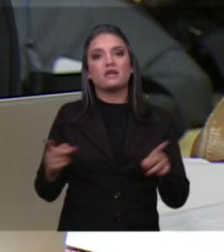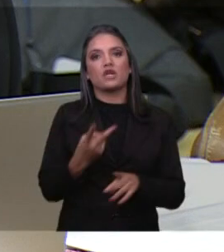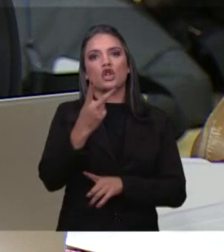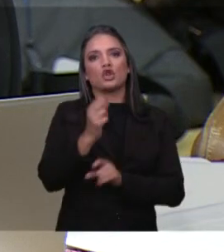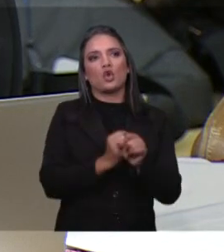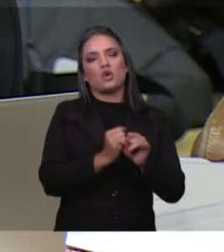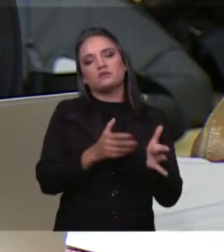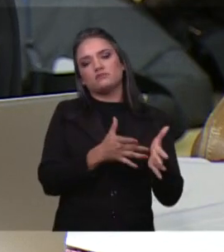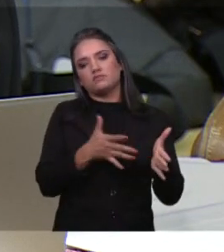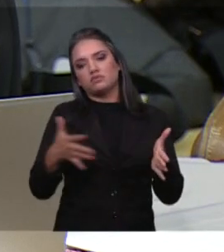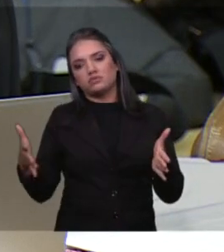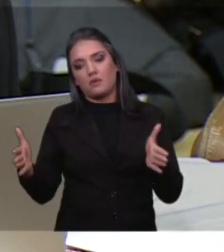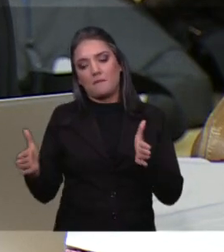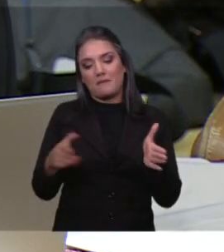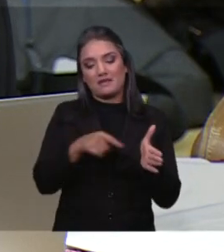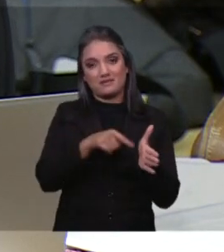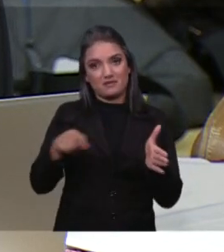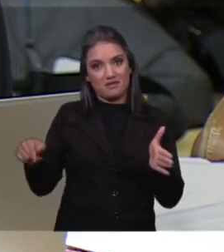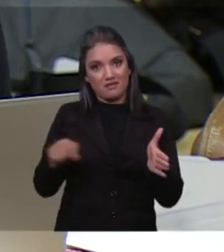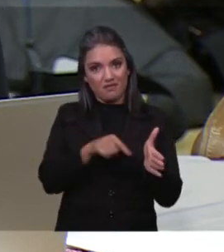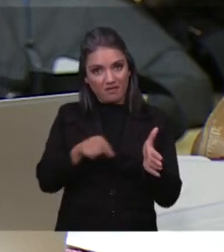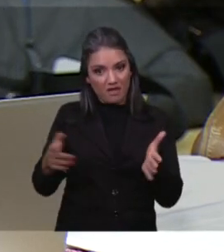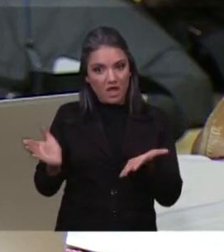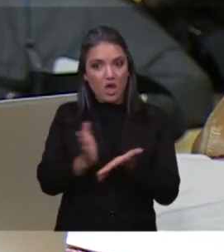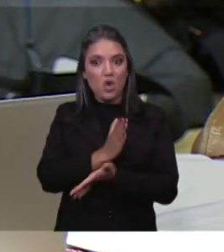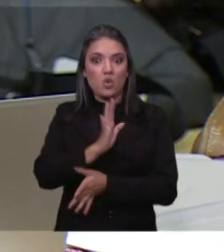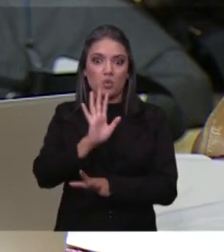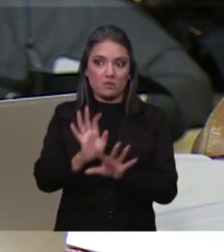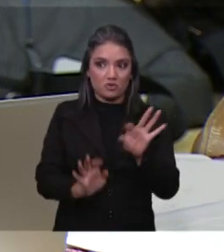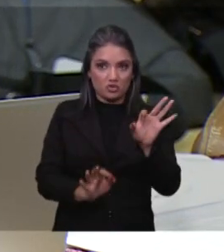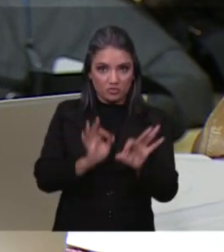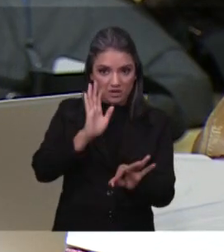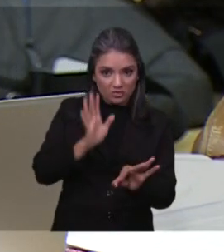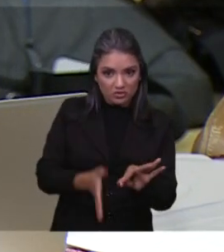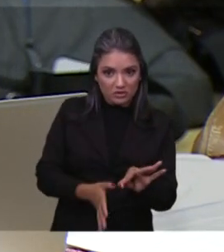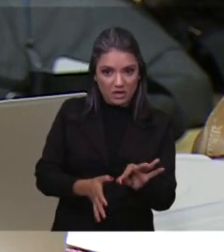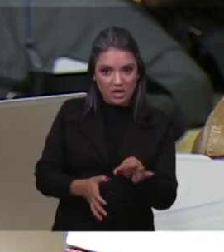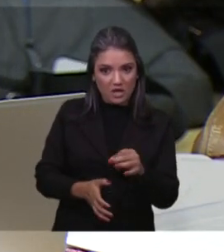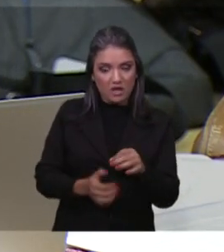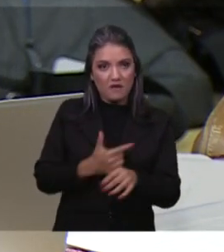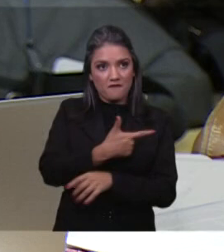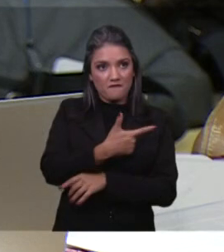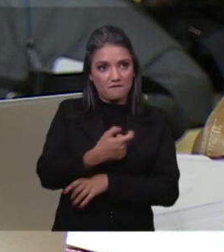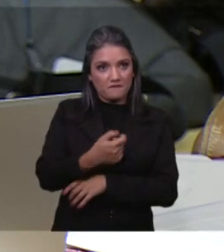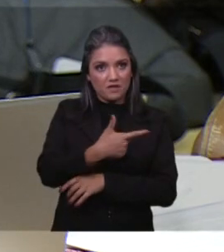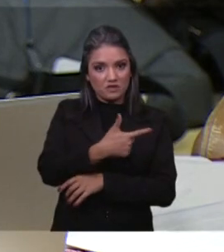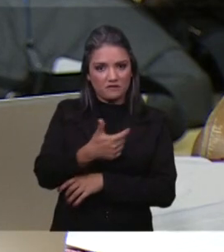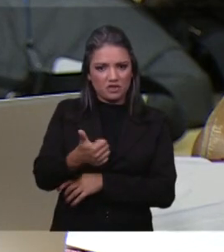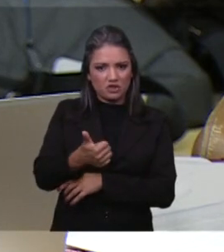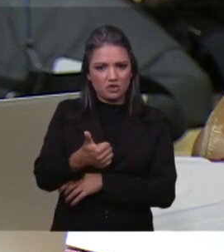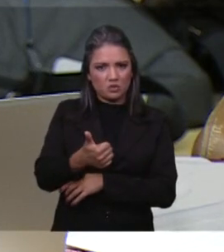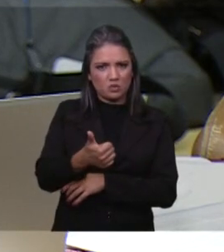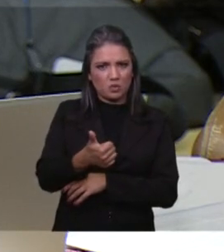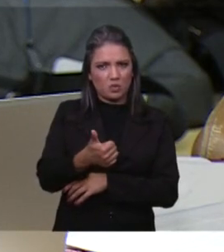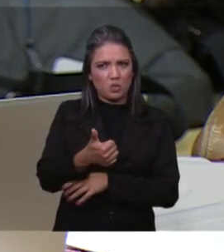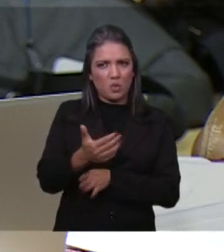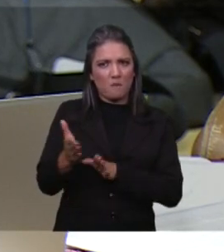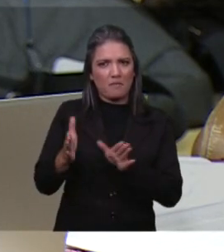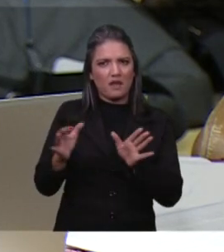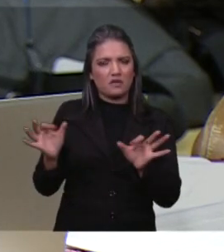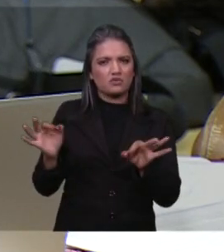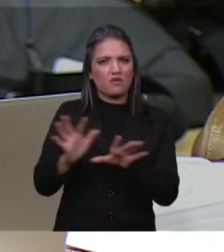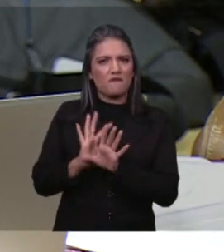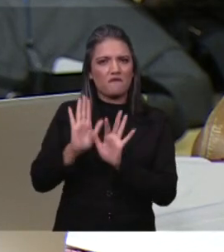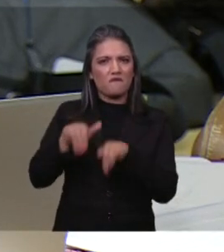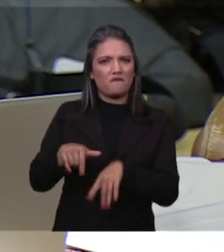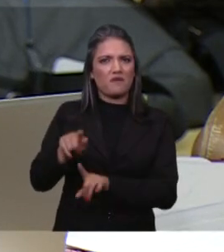2 anos algumas ações foram julgadas e ainda de 2021. Acabou agora em agosto. Os